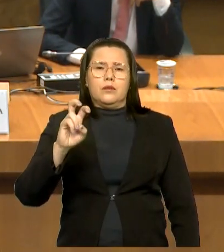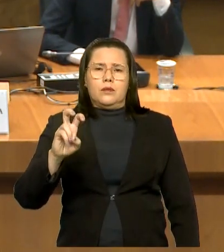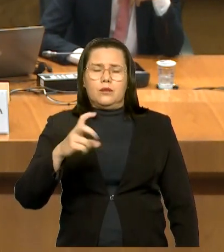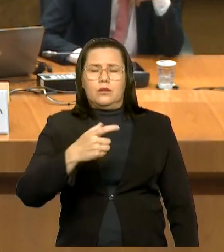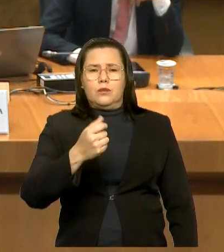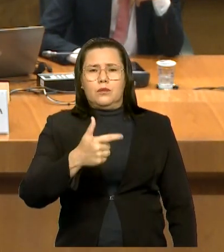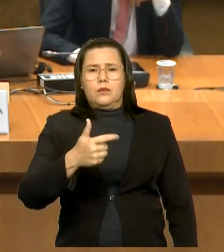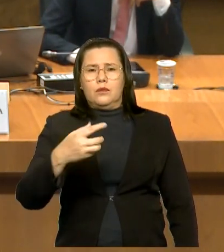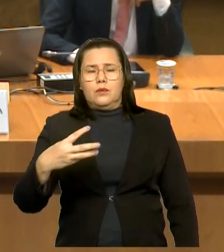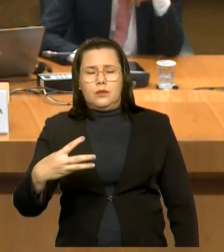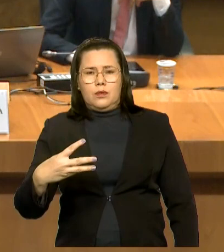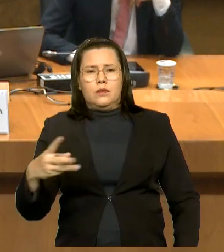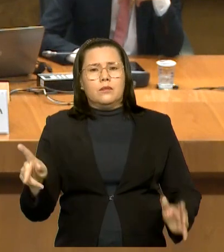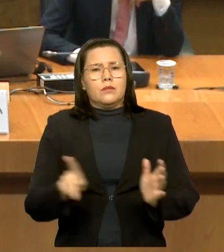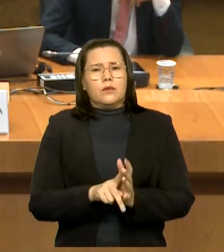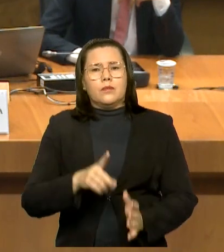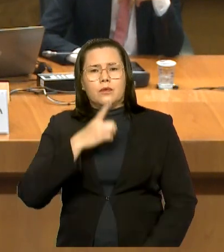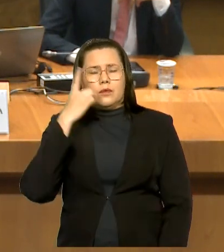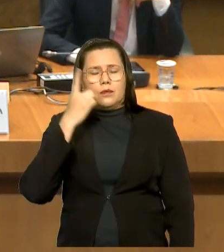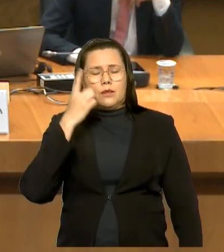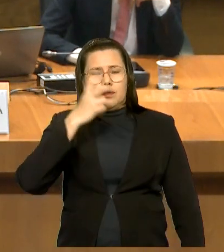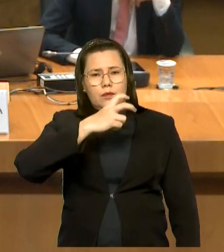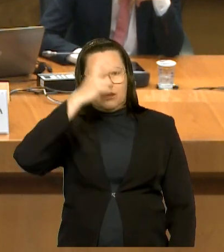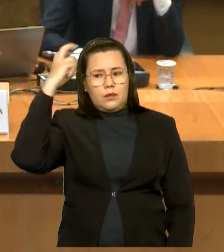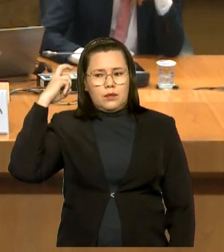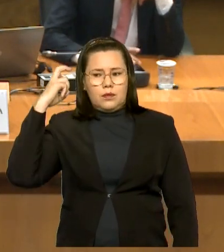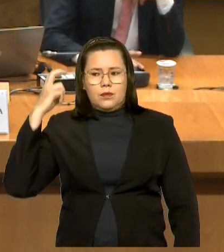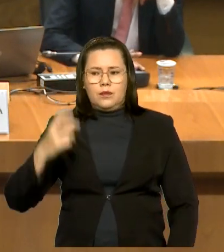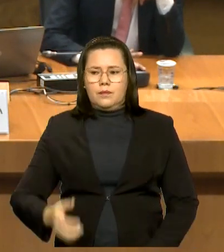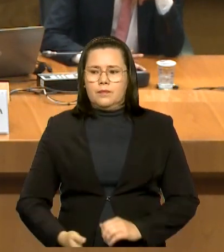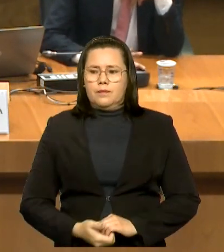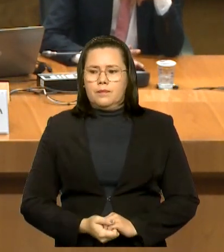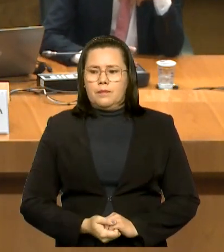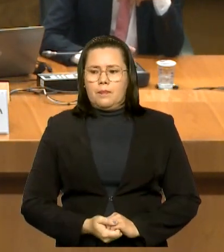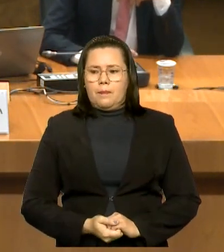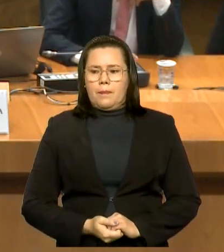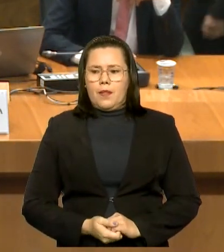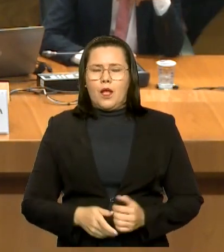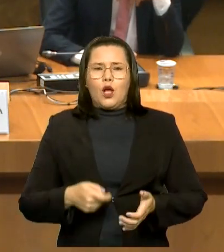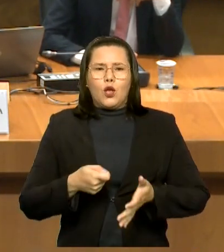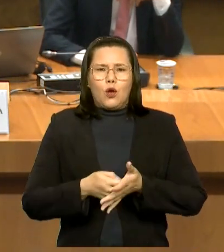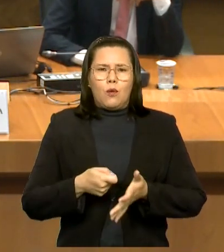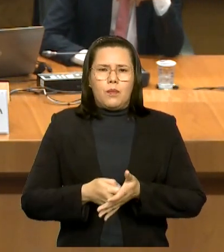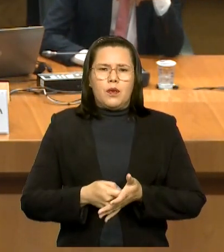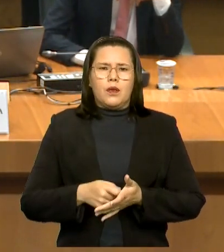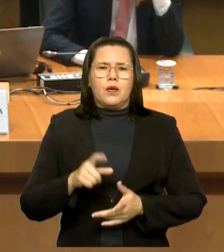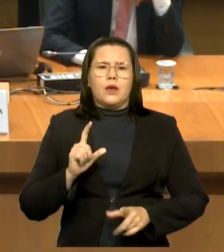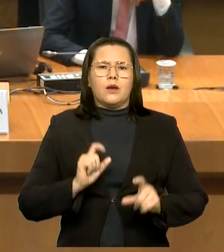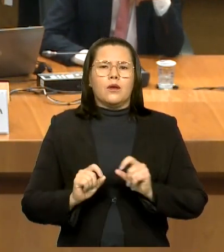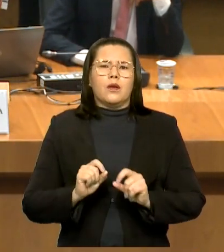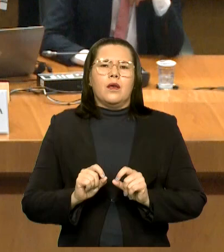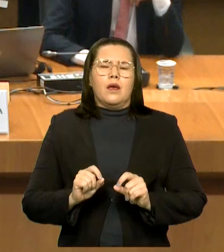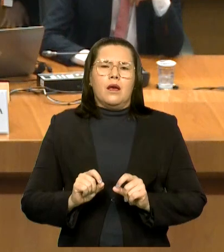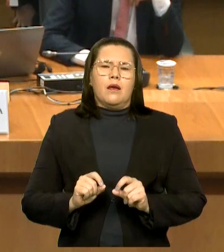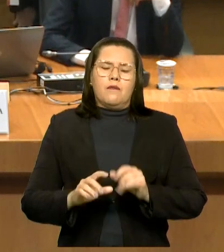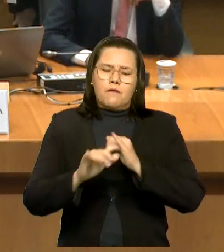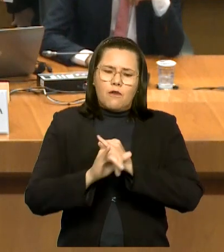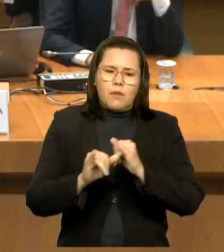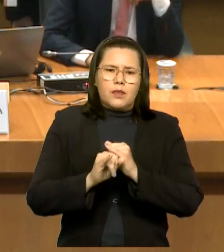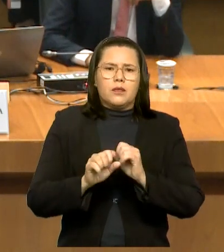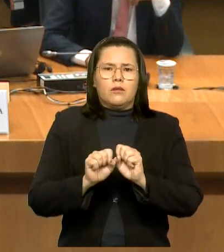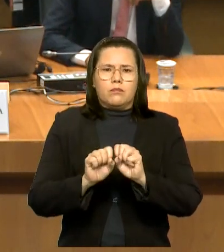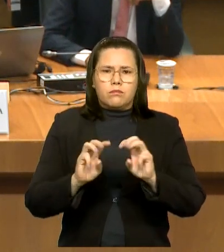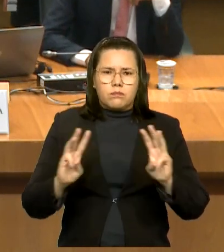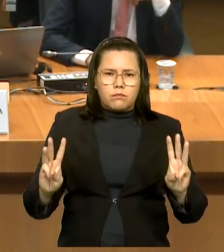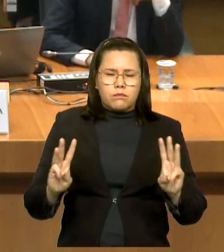505/2023, de autoria do deputado Neto Evangelista, que obriga a inserção nos sítios eletrônicos do Poder Executivo do Estado do Maranhão